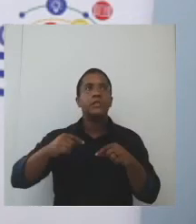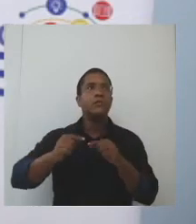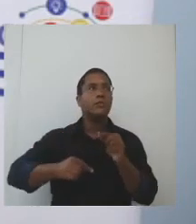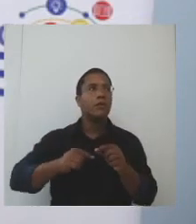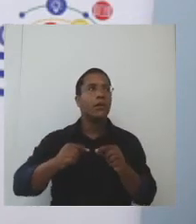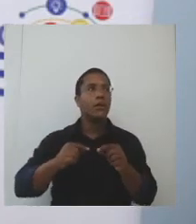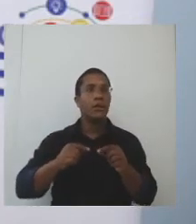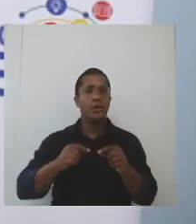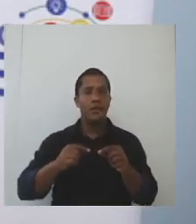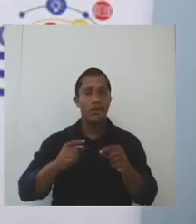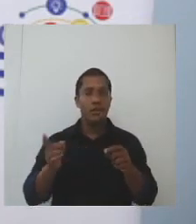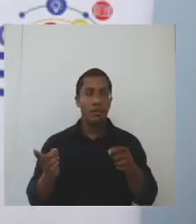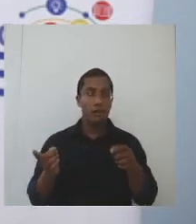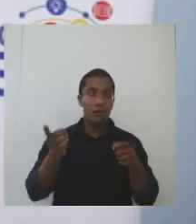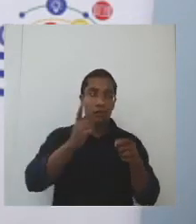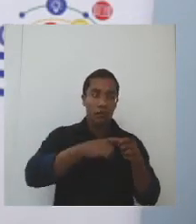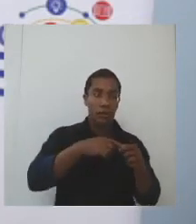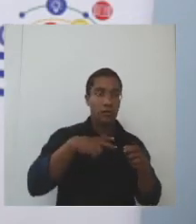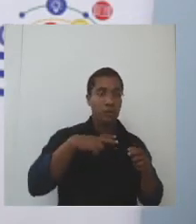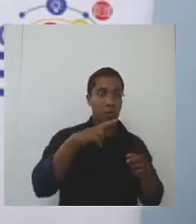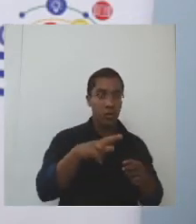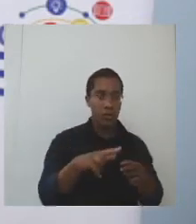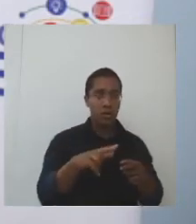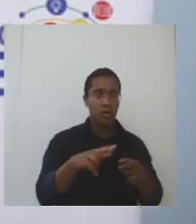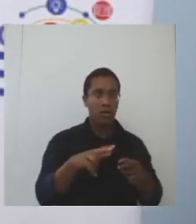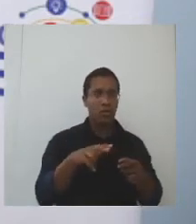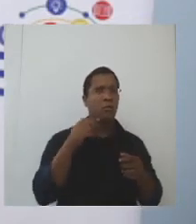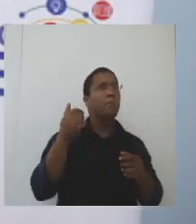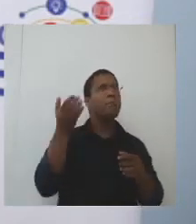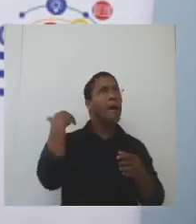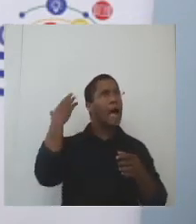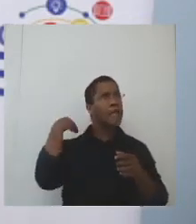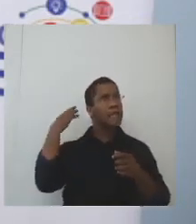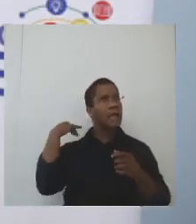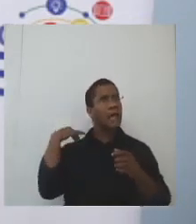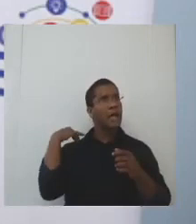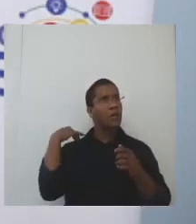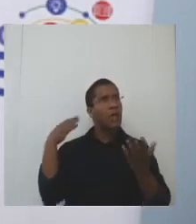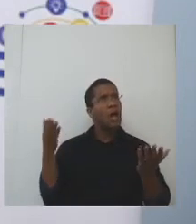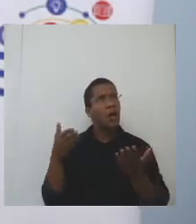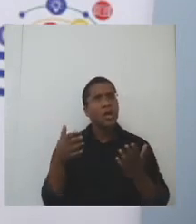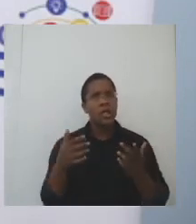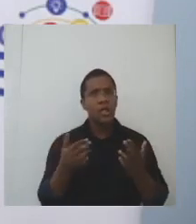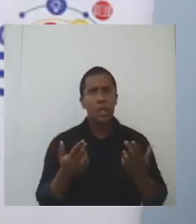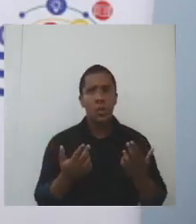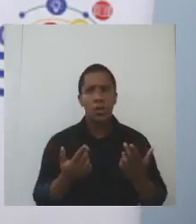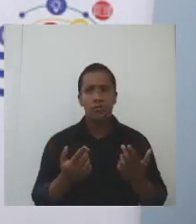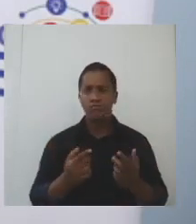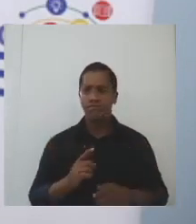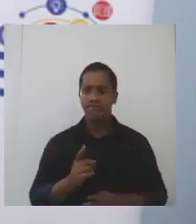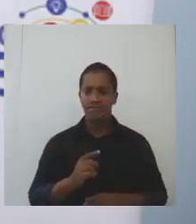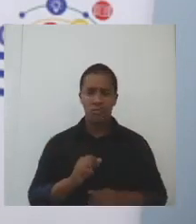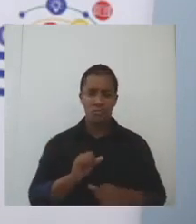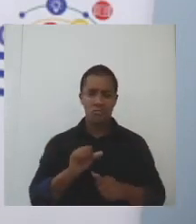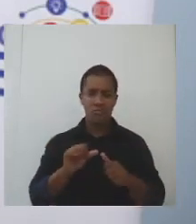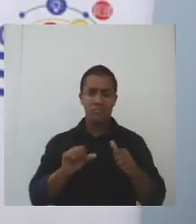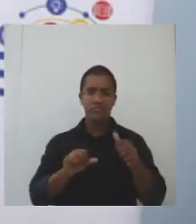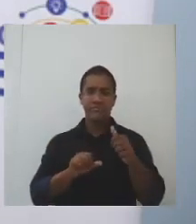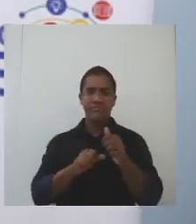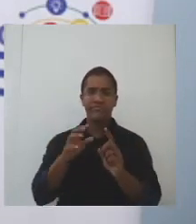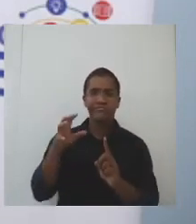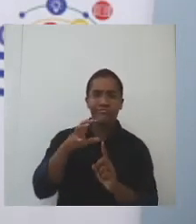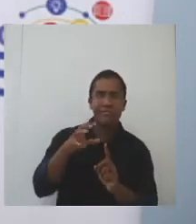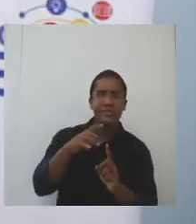para Portugal, nada mais seria como antigamente. Tudo, na verdade, tinha mudado. As influências das